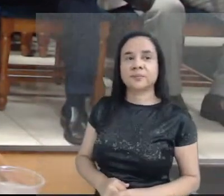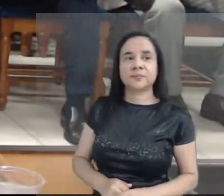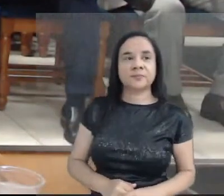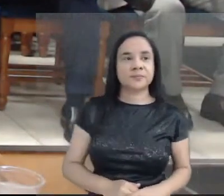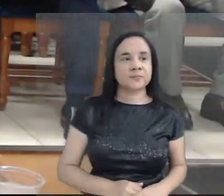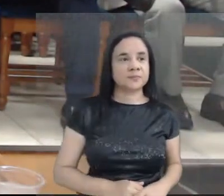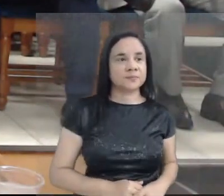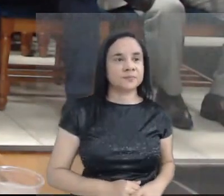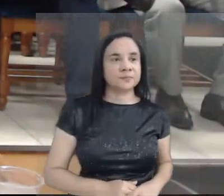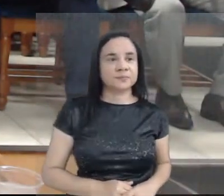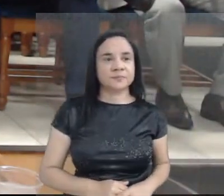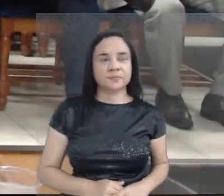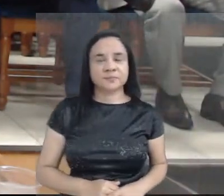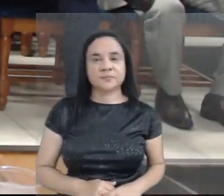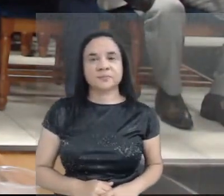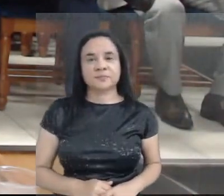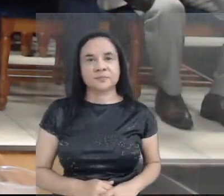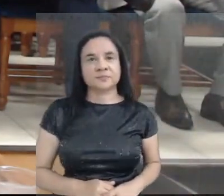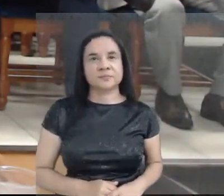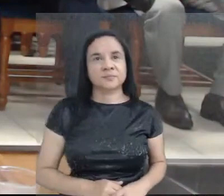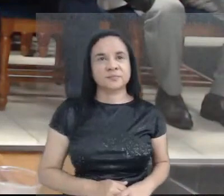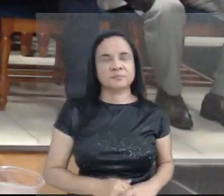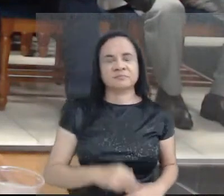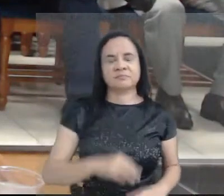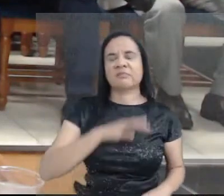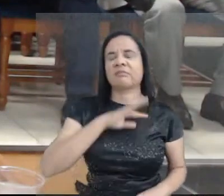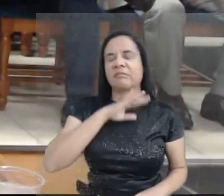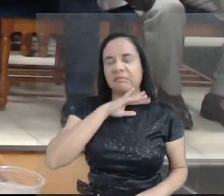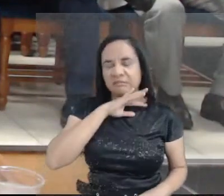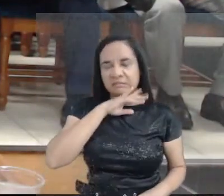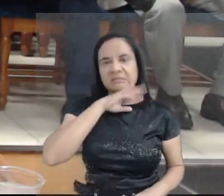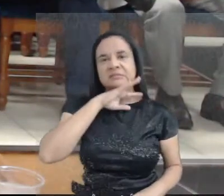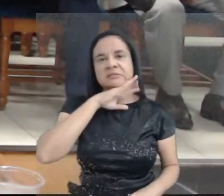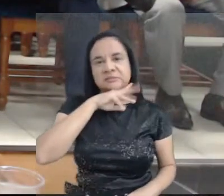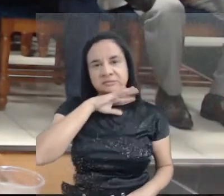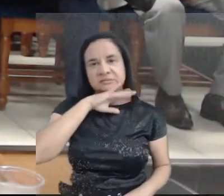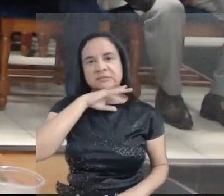e foi piorando as coisas no contexto espiritual.